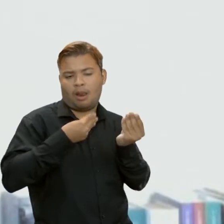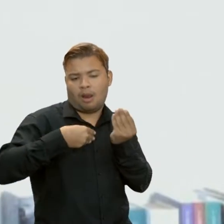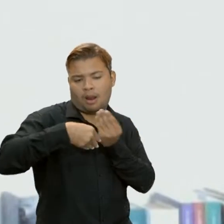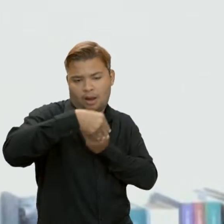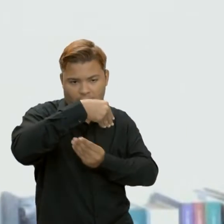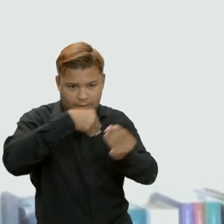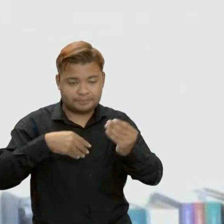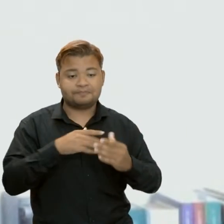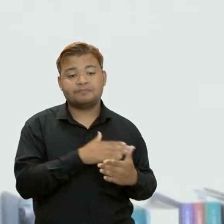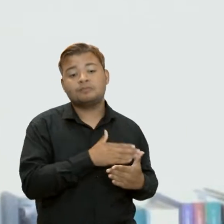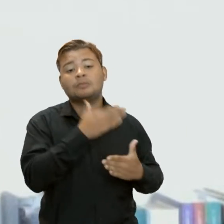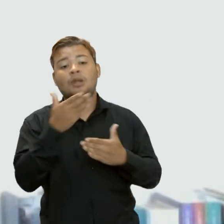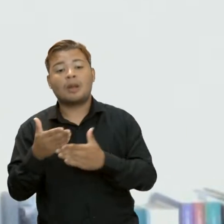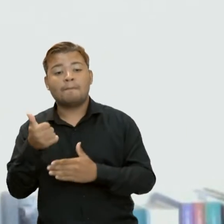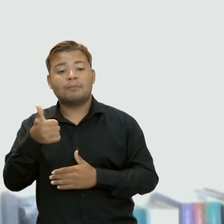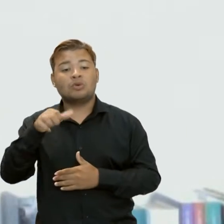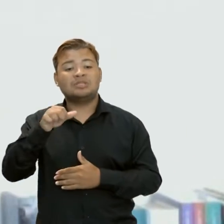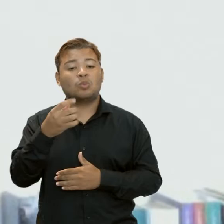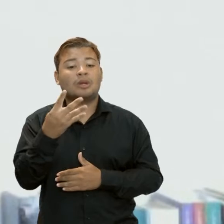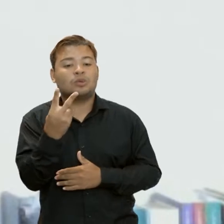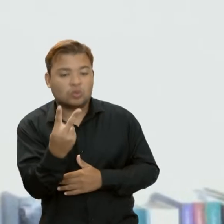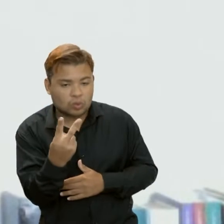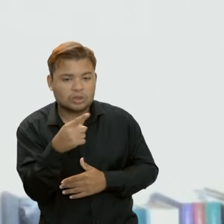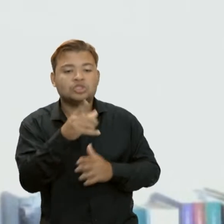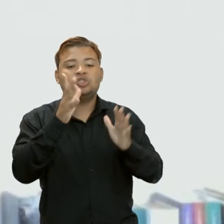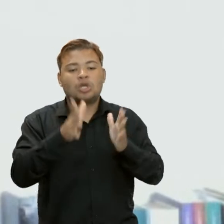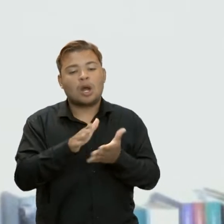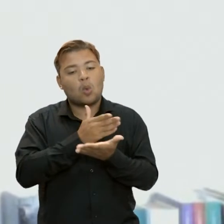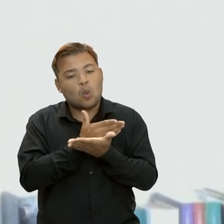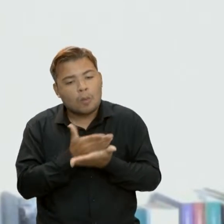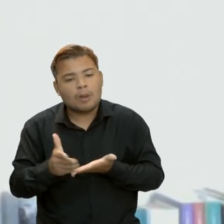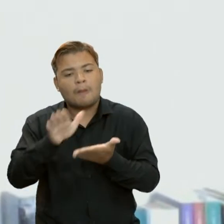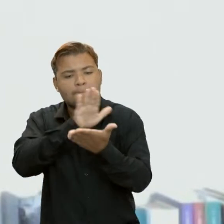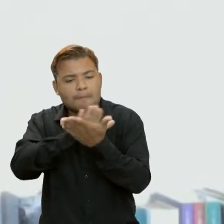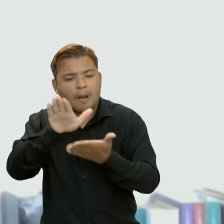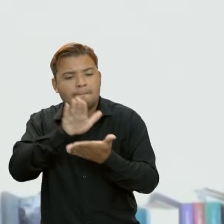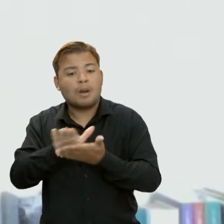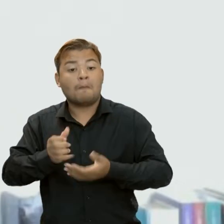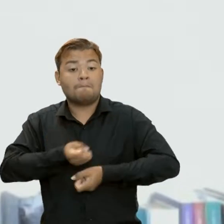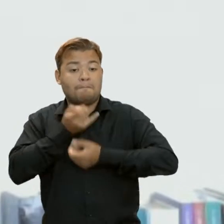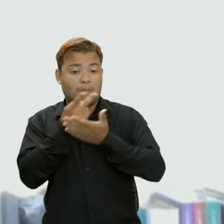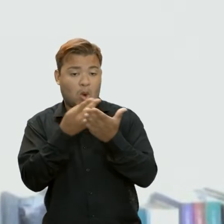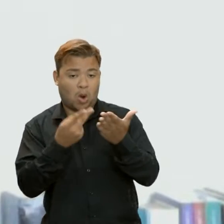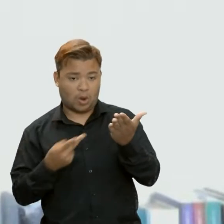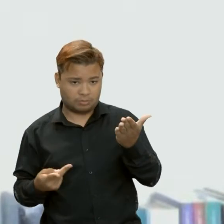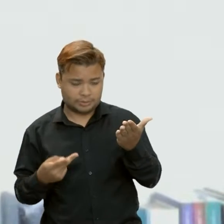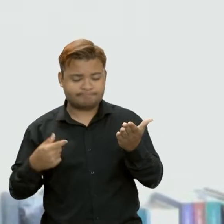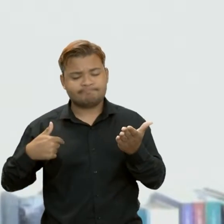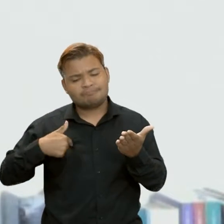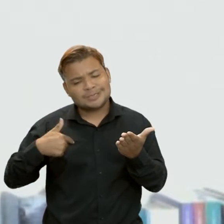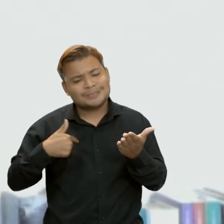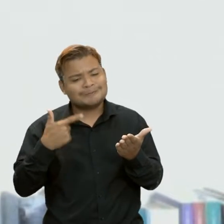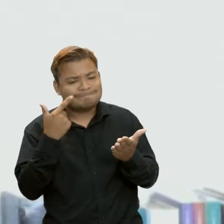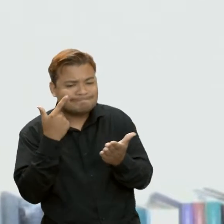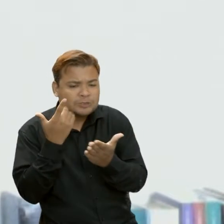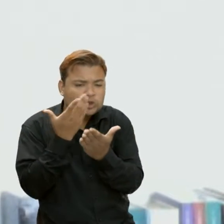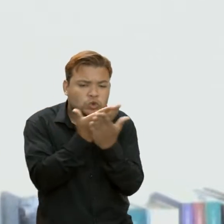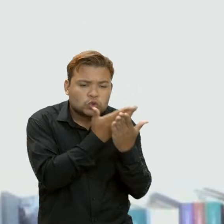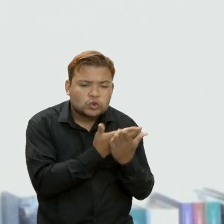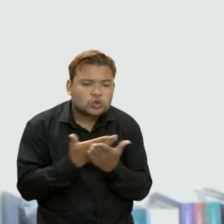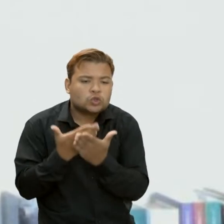Andradina, em 1942, ela começa a publicar já alguns poemas. Então, eu estudo esse